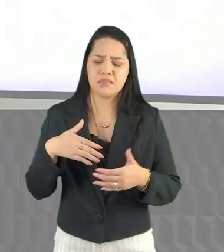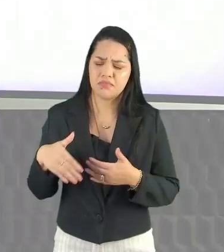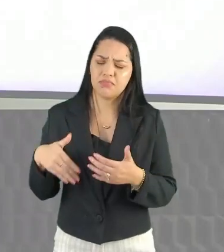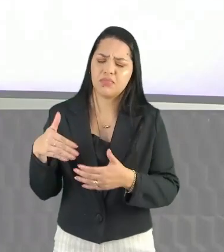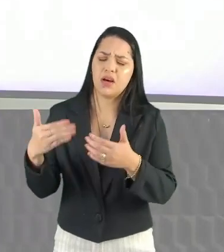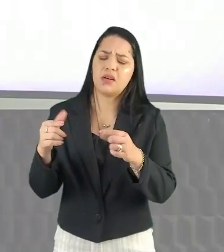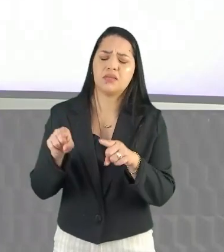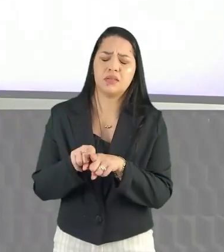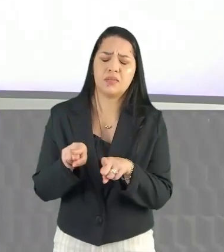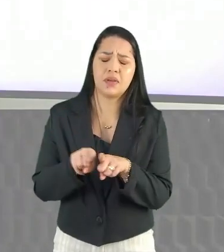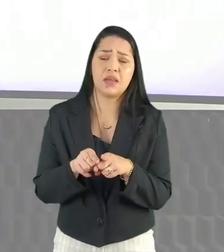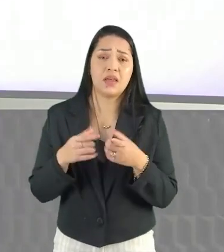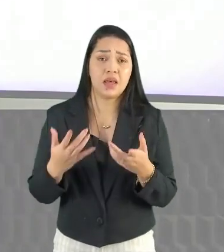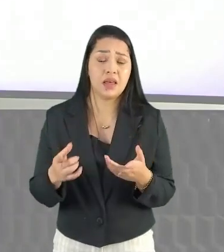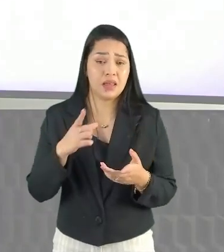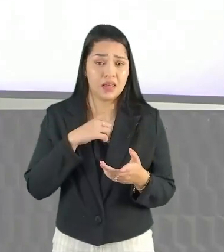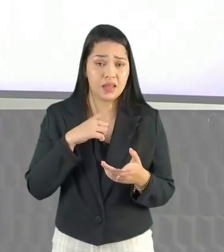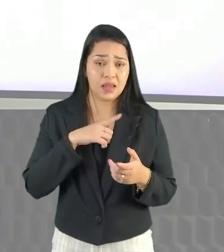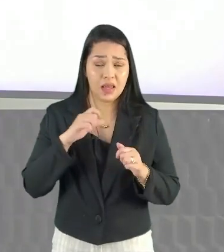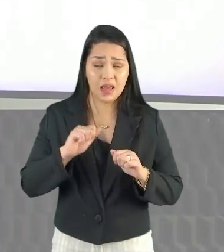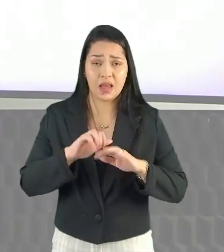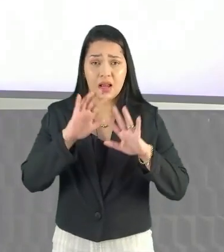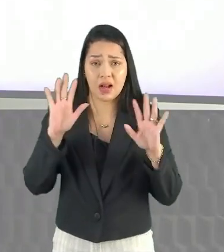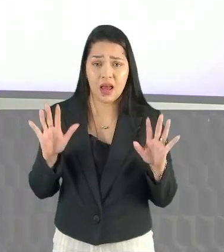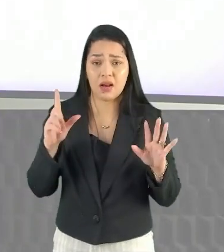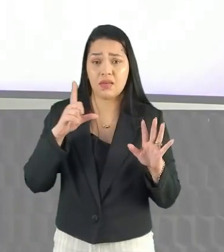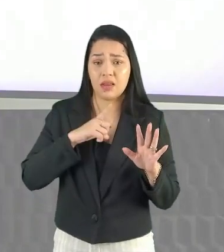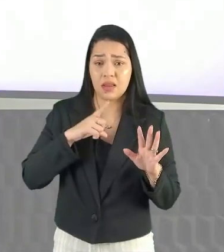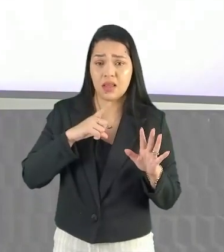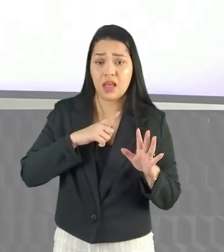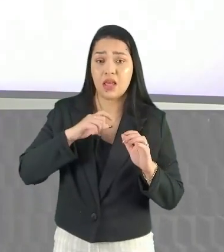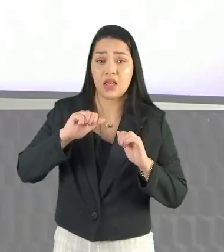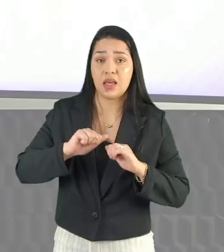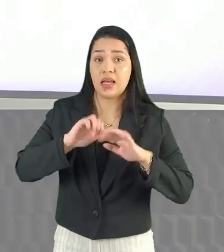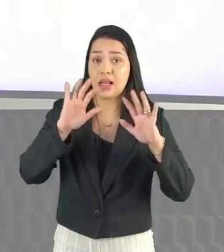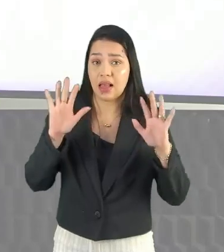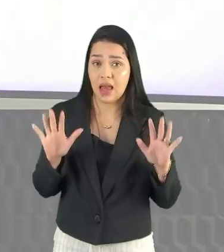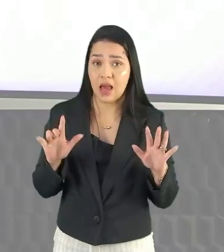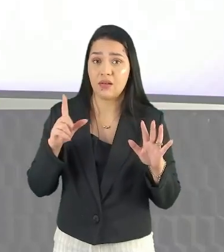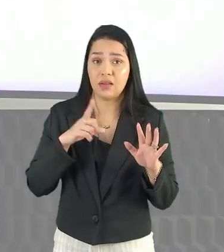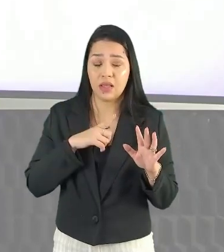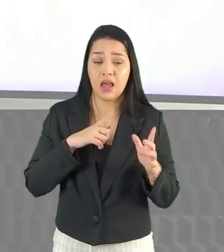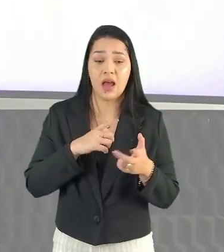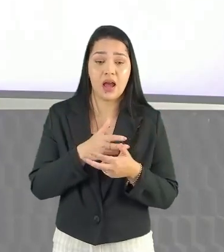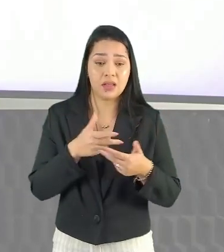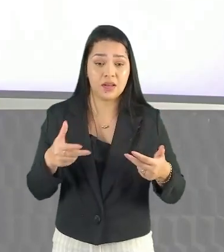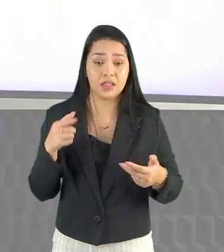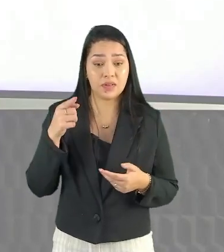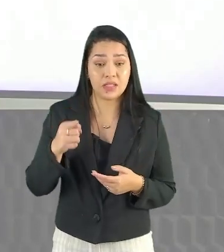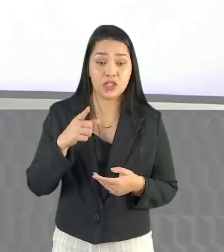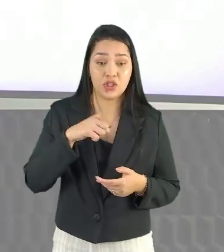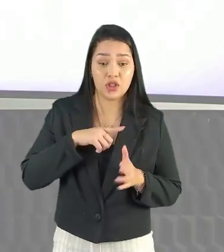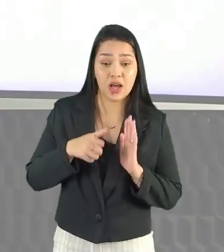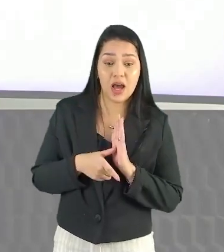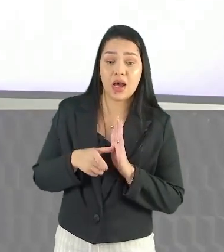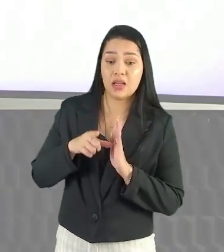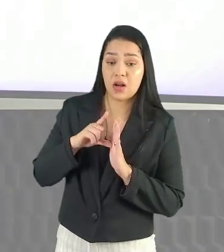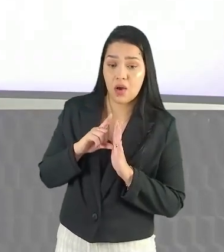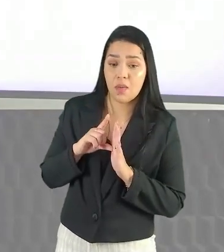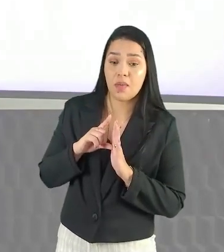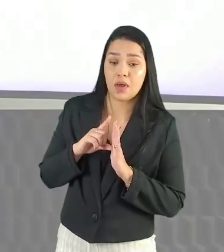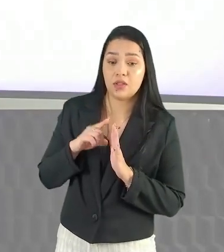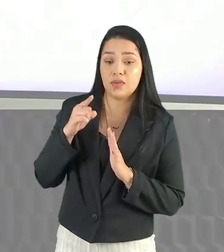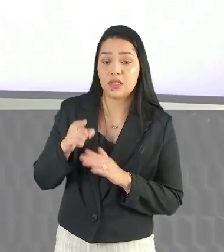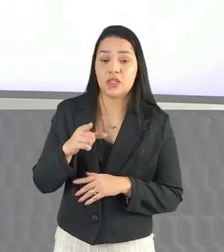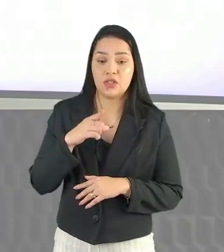perduravam e que, claro, trazia, né, de forma bem clara, né, as condições que você tinha anterior, quando você